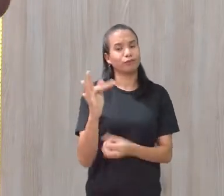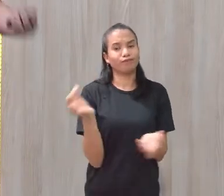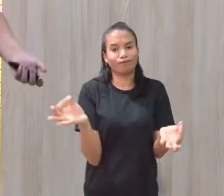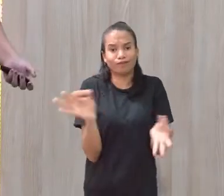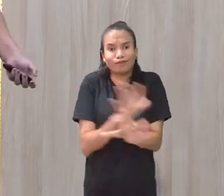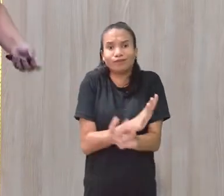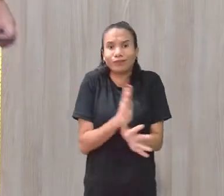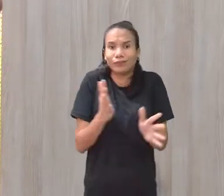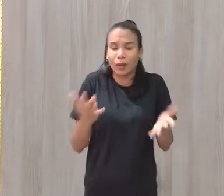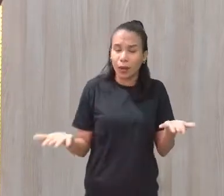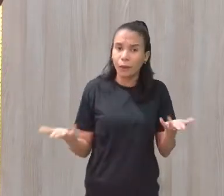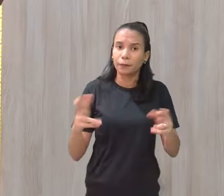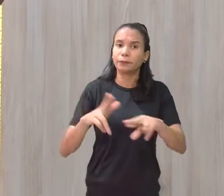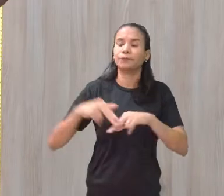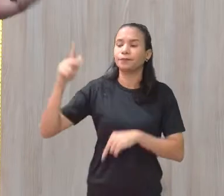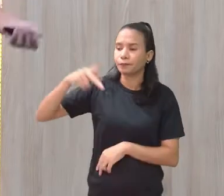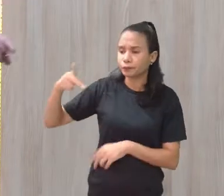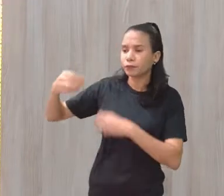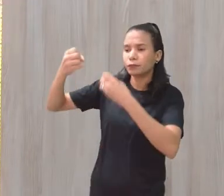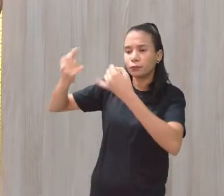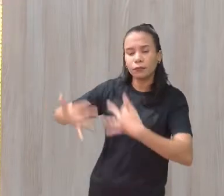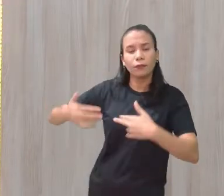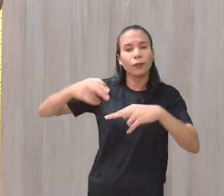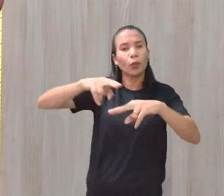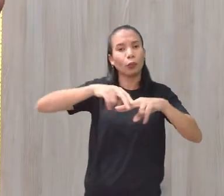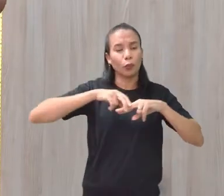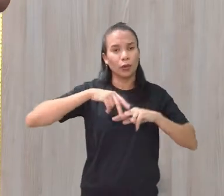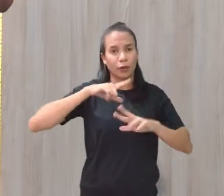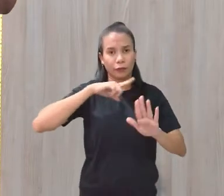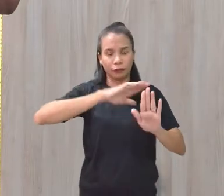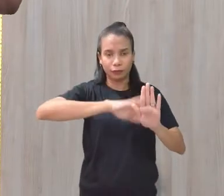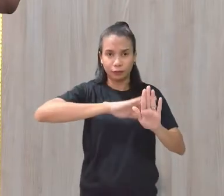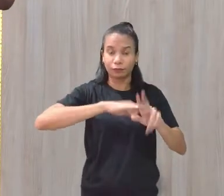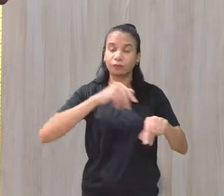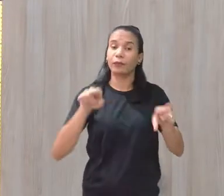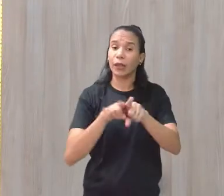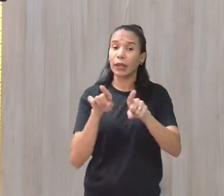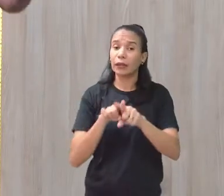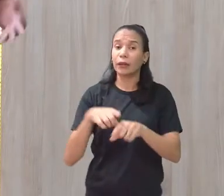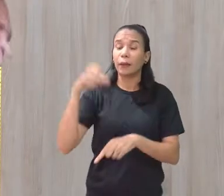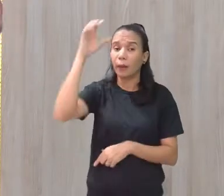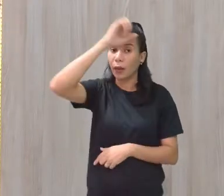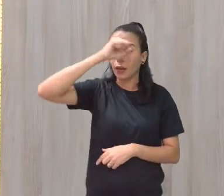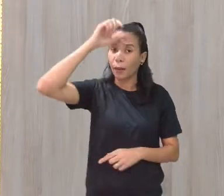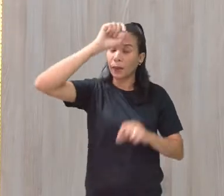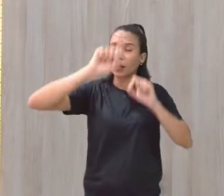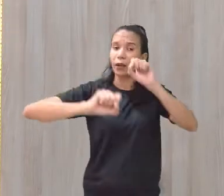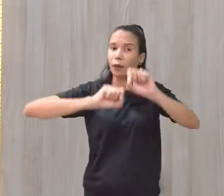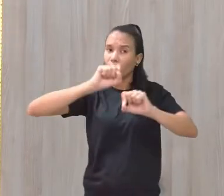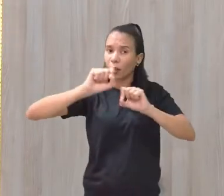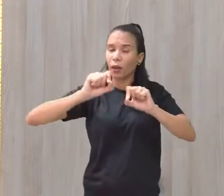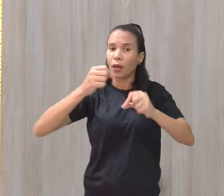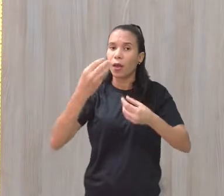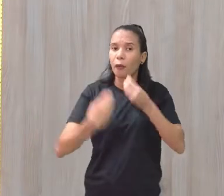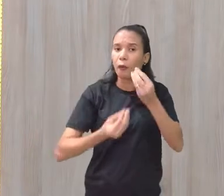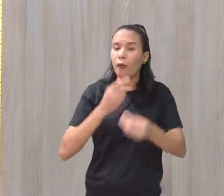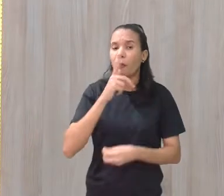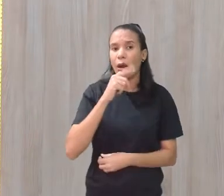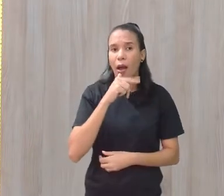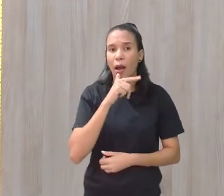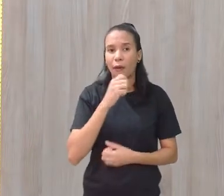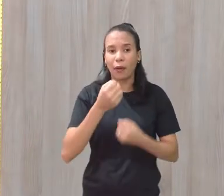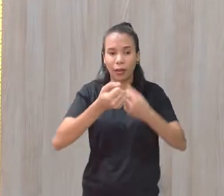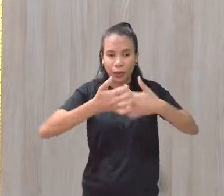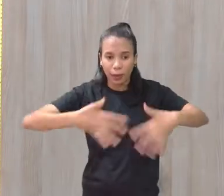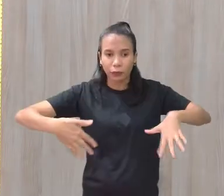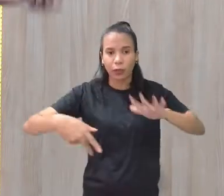que acabe. E aí a professora explicou o porquê disso. A gente viu também a questão da água na